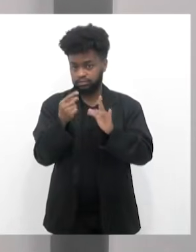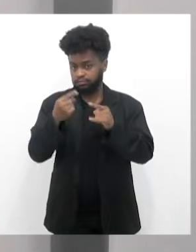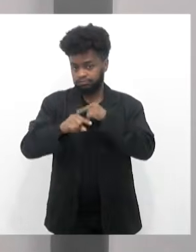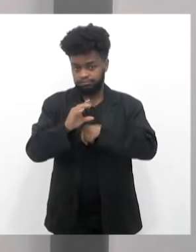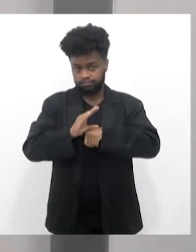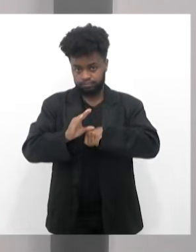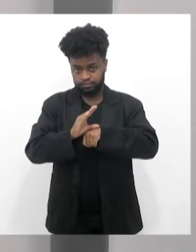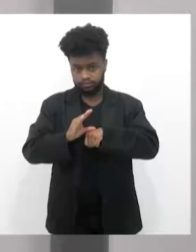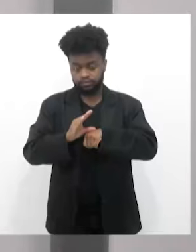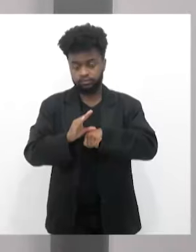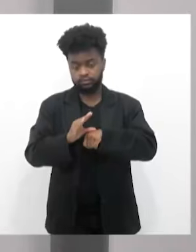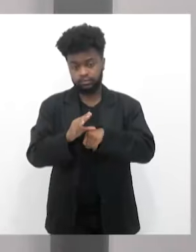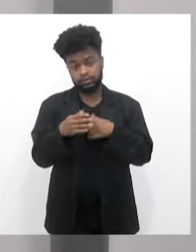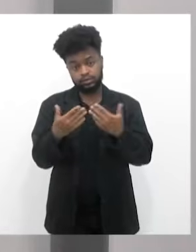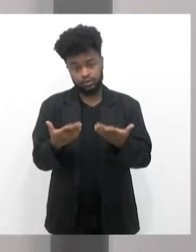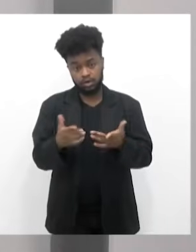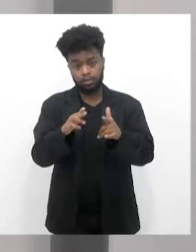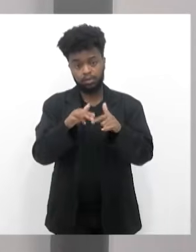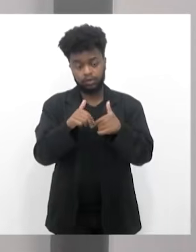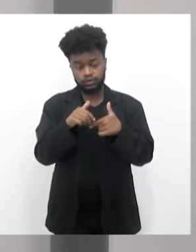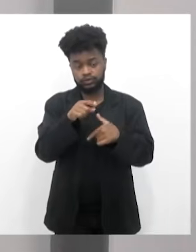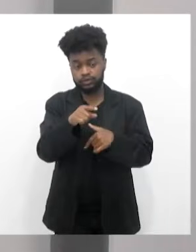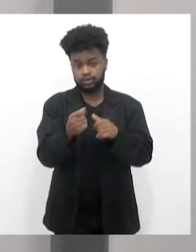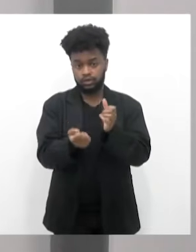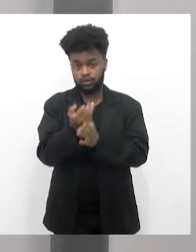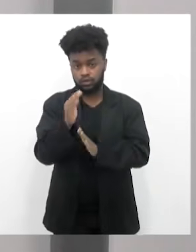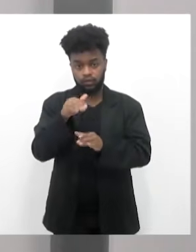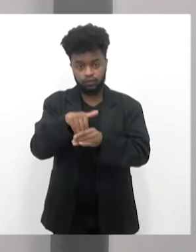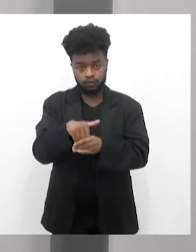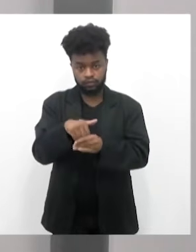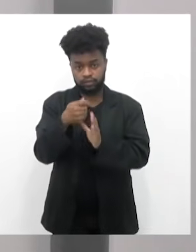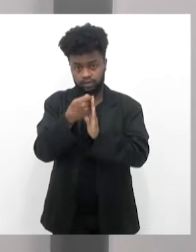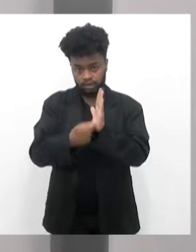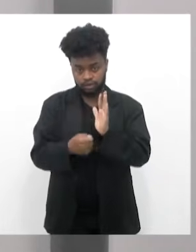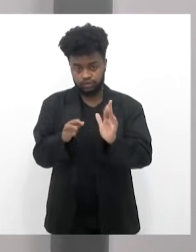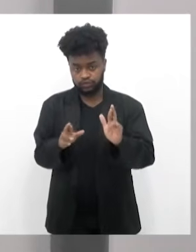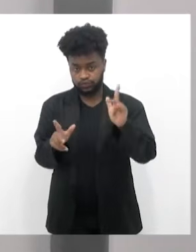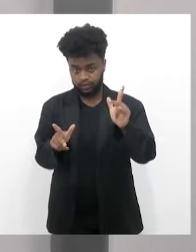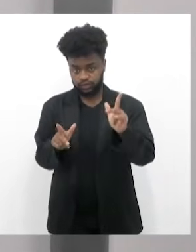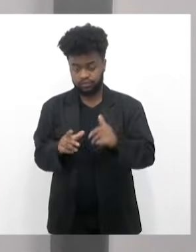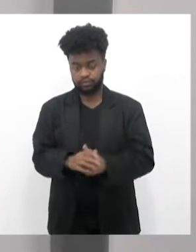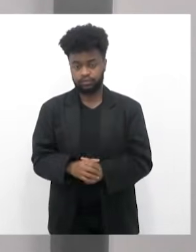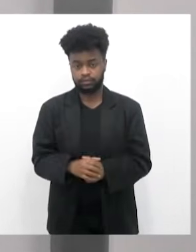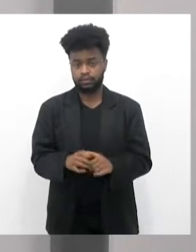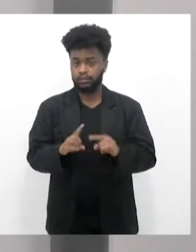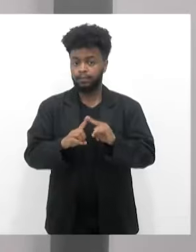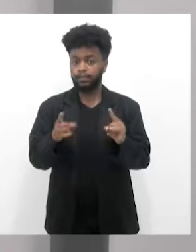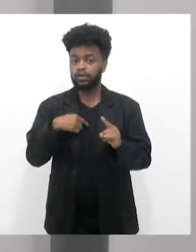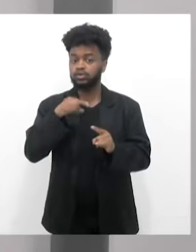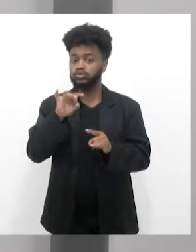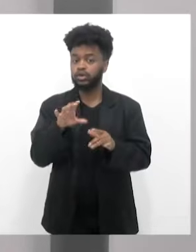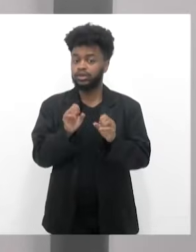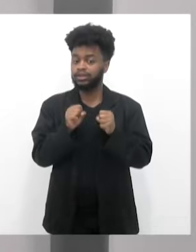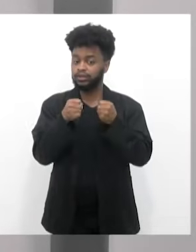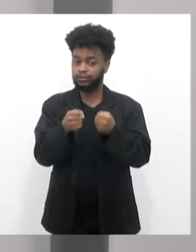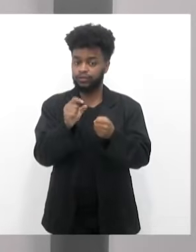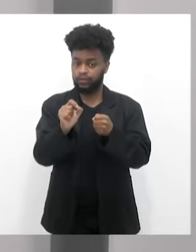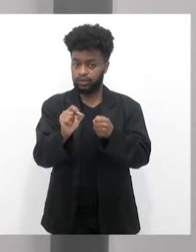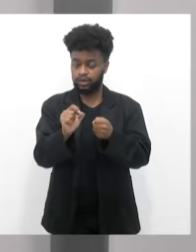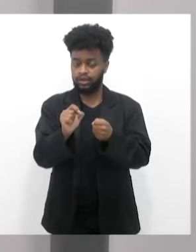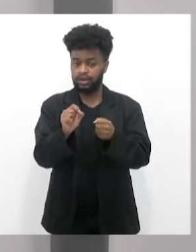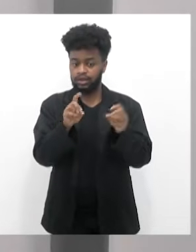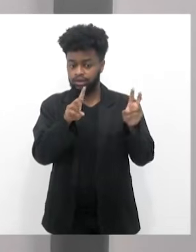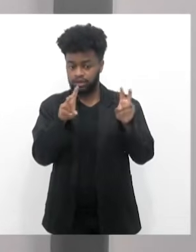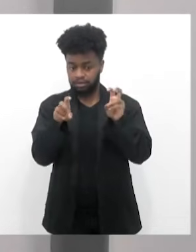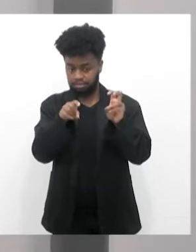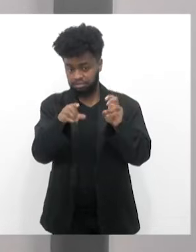inconstitucional. E é isso que motiva Vossa Excelência a apresentar um texto ao contrário. Eu só estou fazendo a defesa aqui que esse dispositivo, Vossa